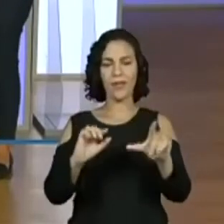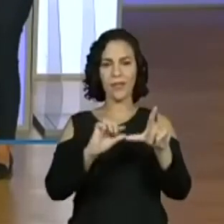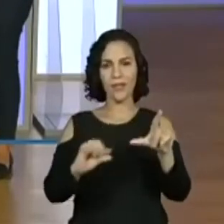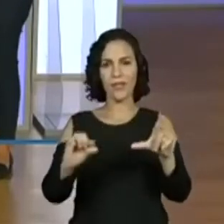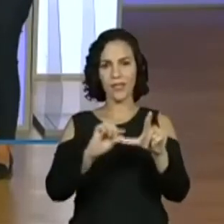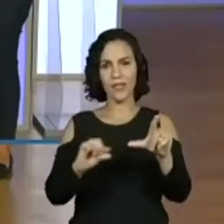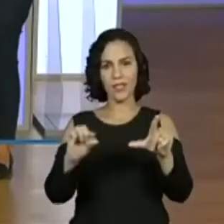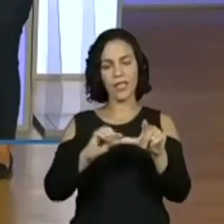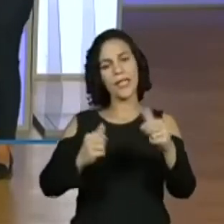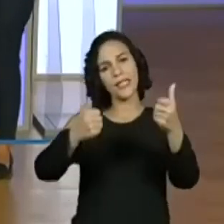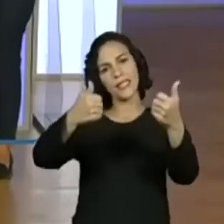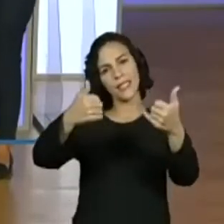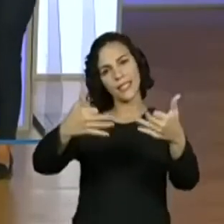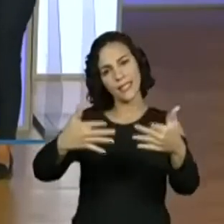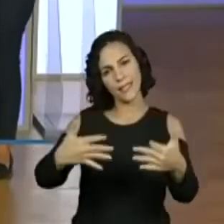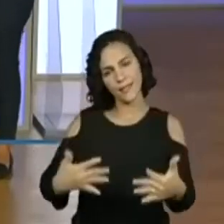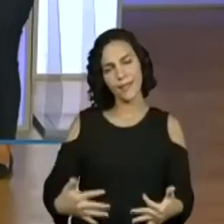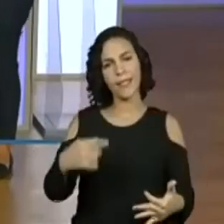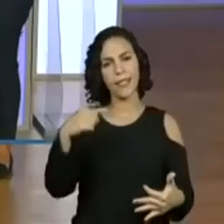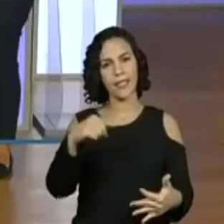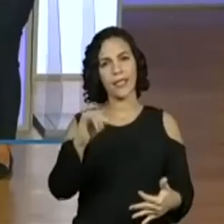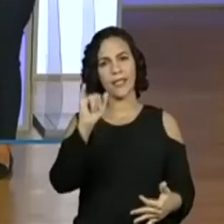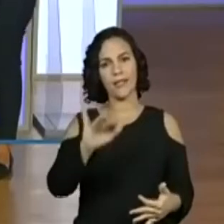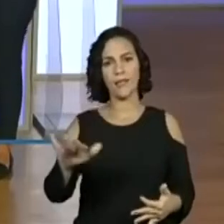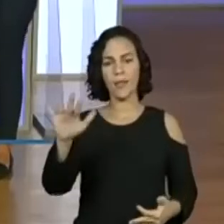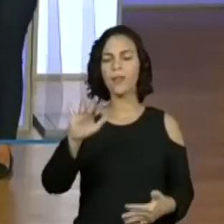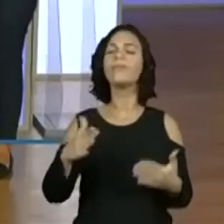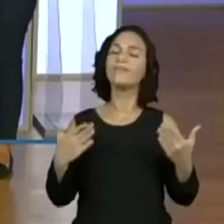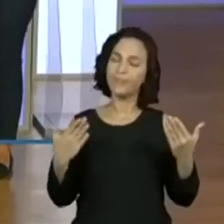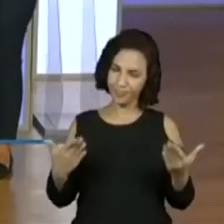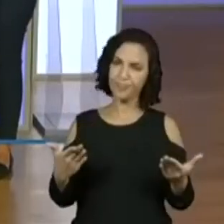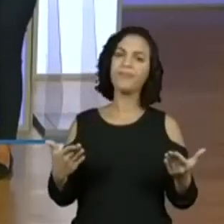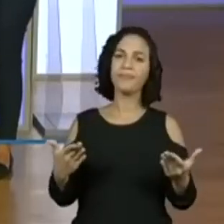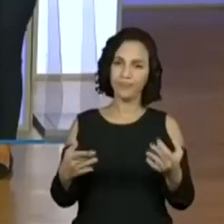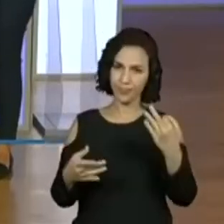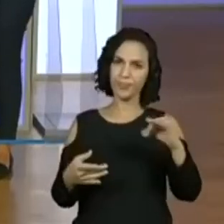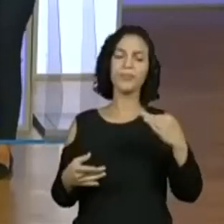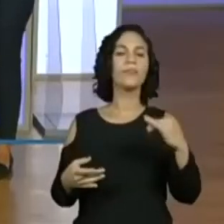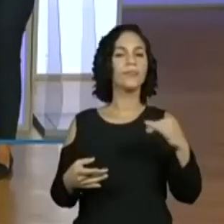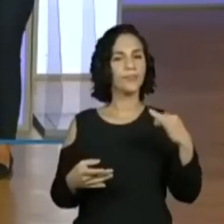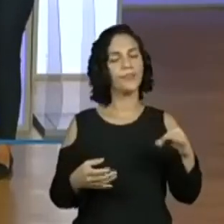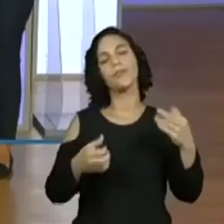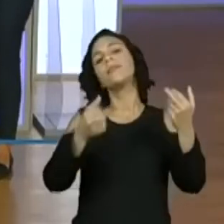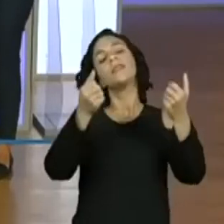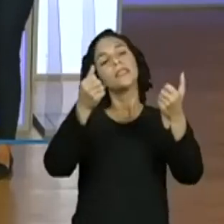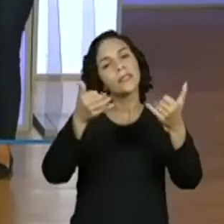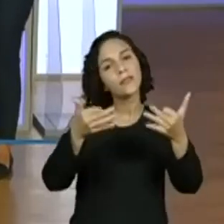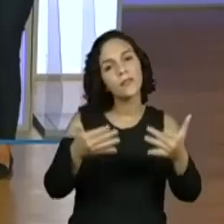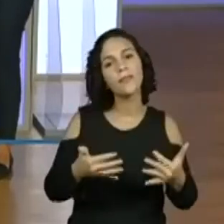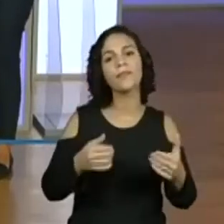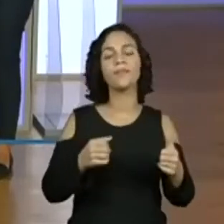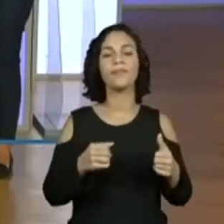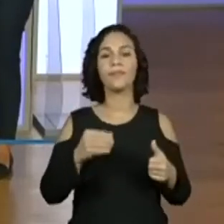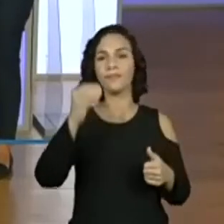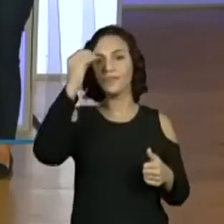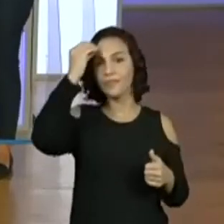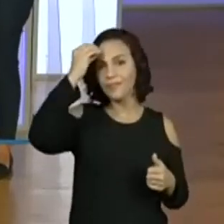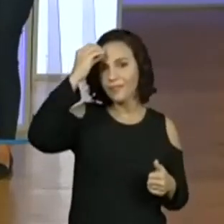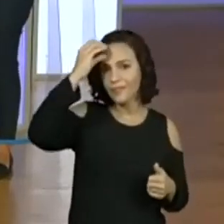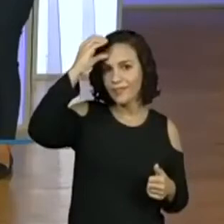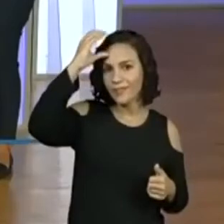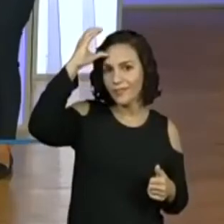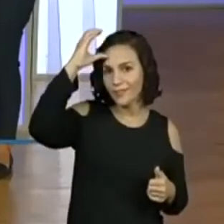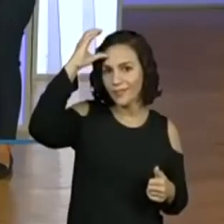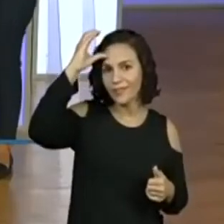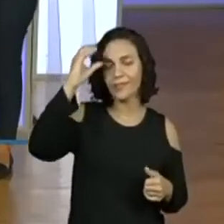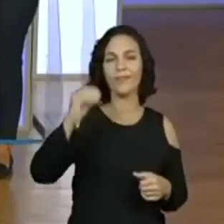as imagens. Isso, sim, esse é o sentido, explicar a imagem, aumentar esse conhecimento que a gente precisa